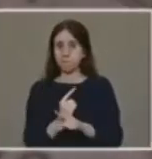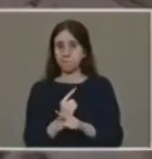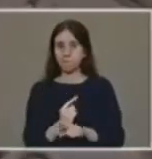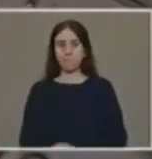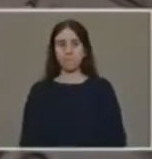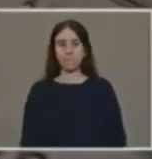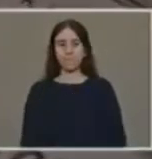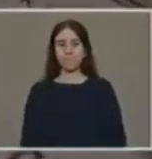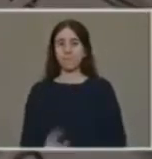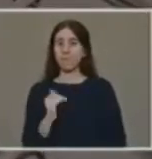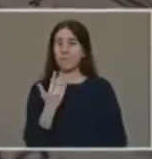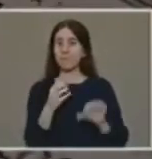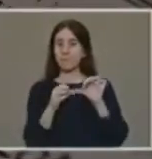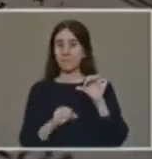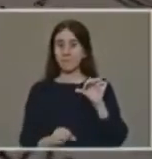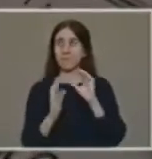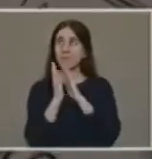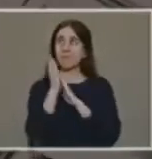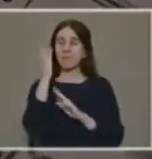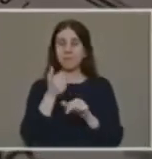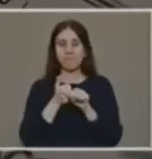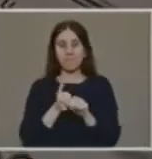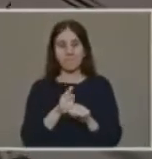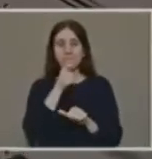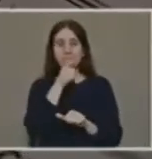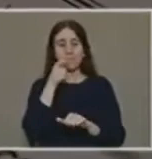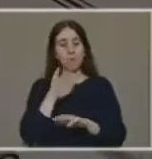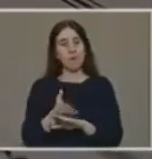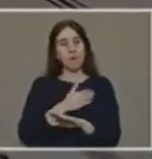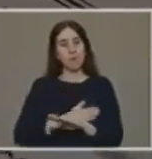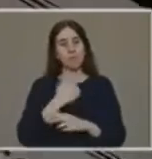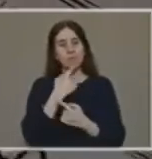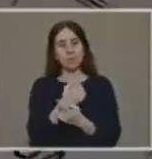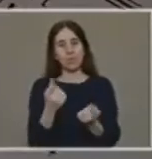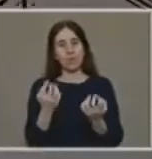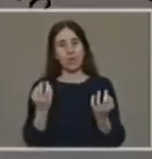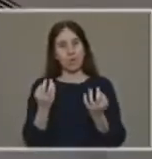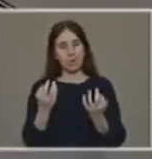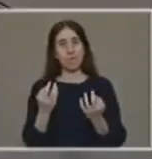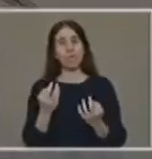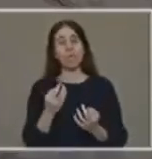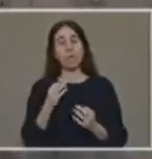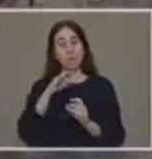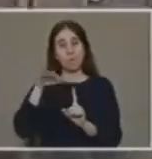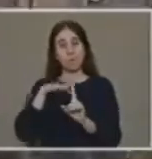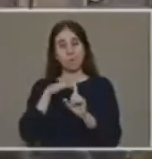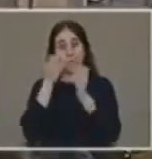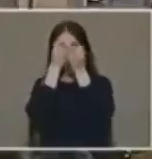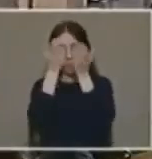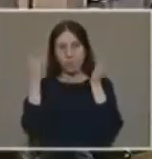Foi assim que Deus cumpriu o que de antemão tinha anunciado pela boca de todos os profetas,